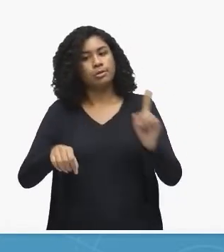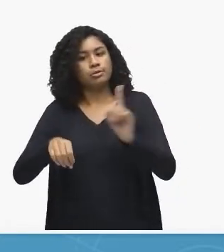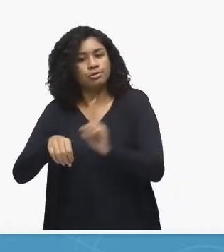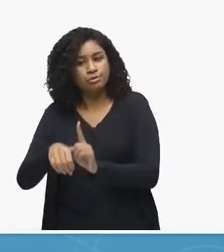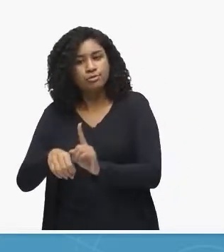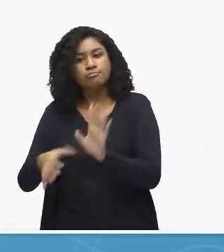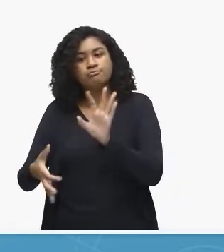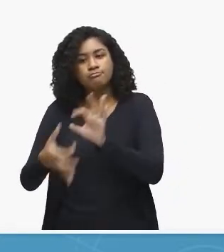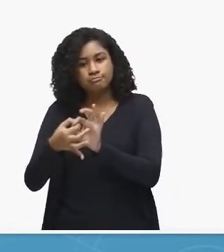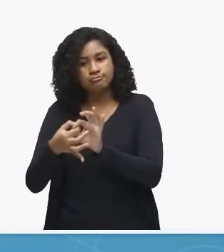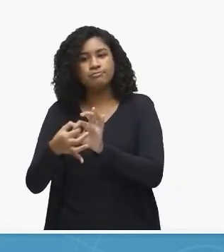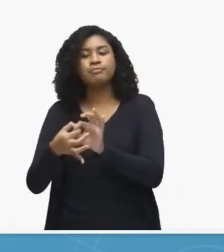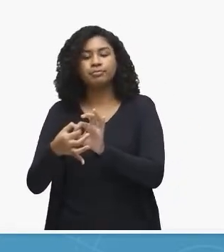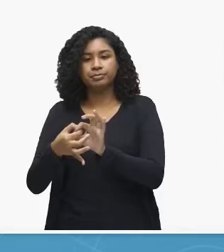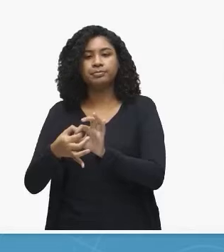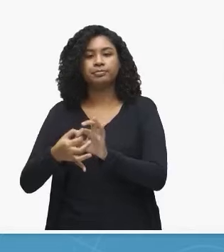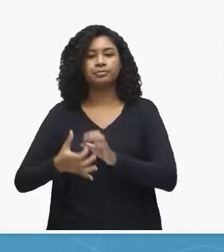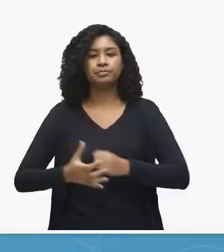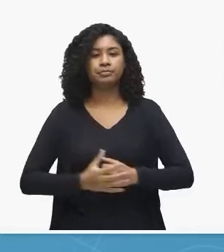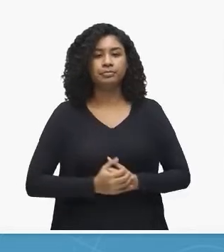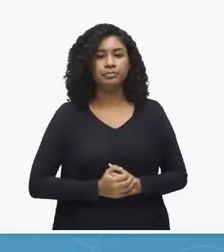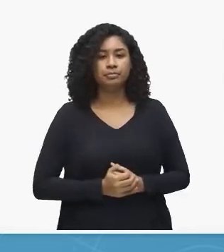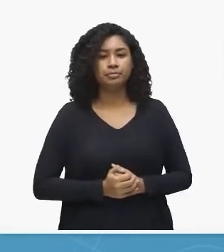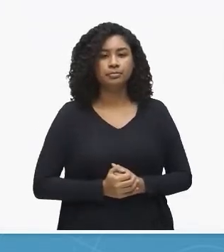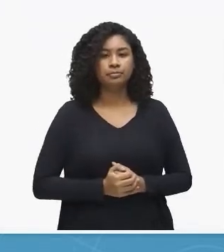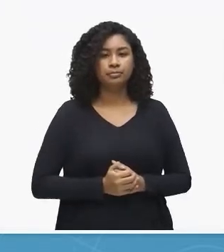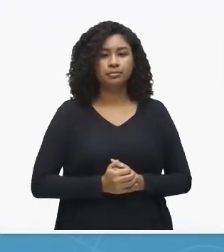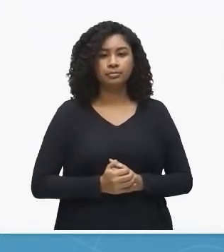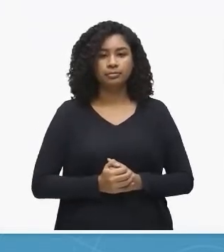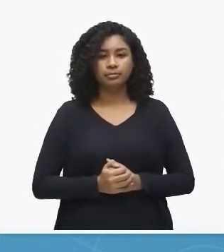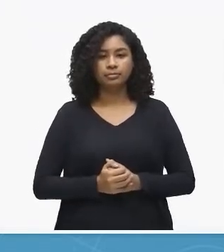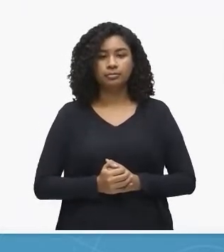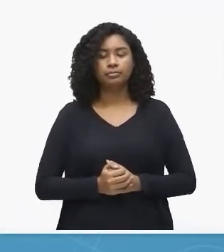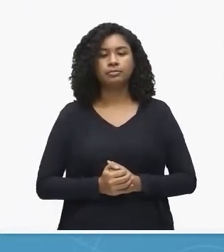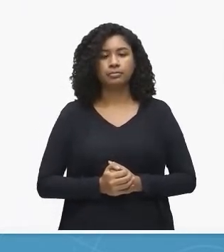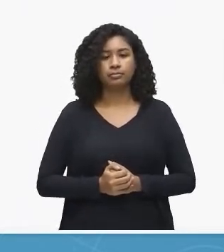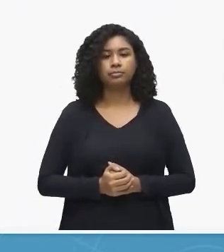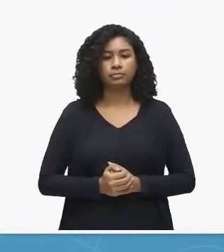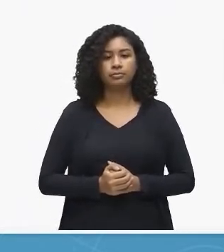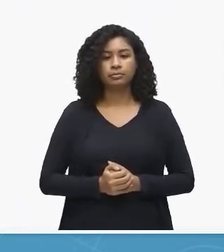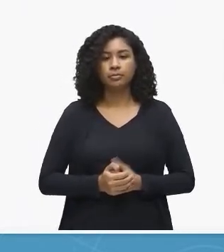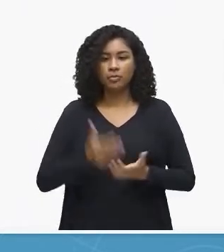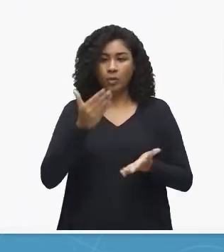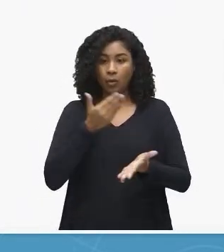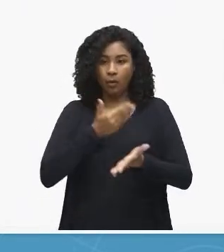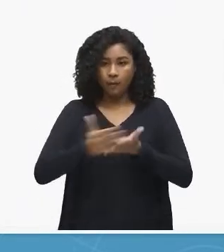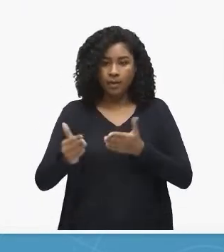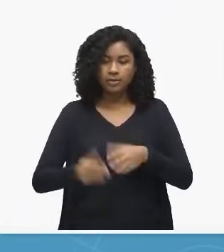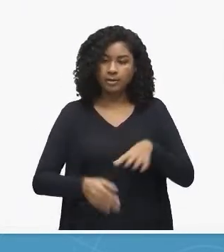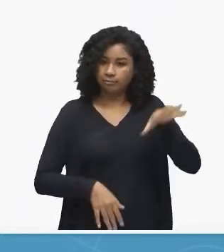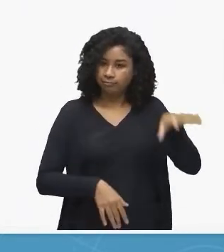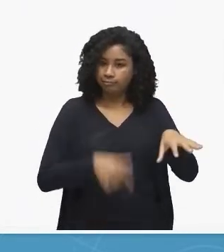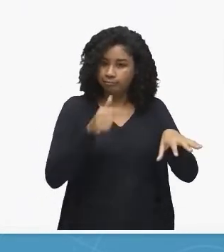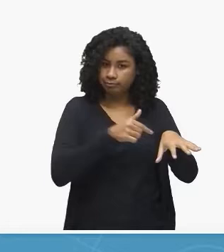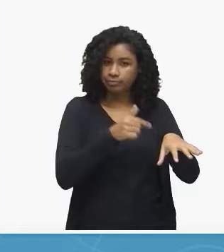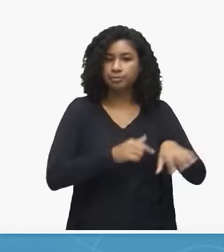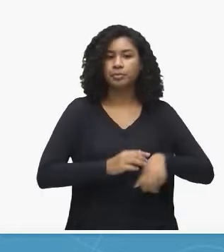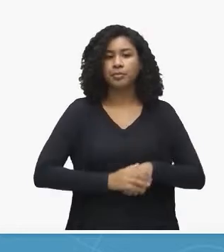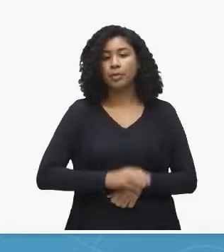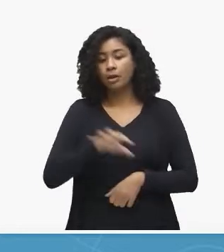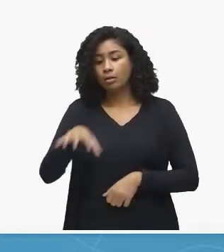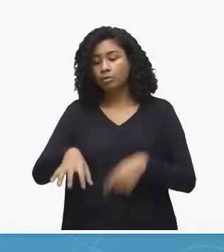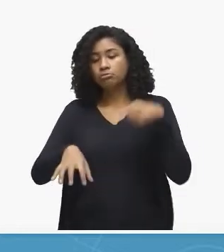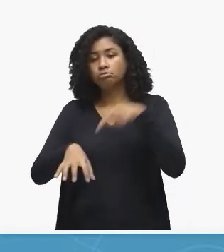colônias. Mas ela vai iniciar aí ao lado da Tríplice Aliança. Do outro lado do jogo nós temos quem?